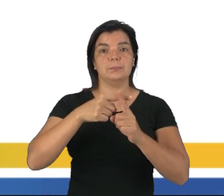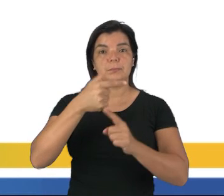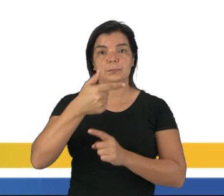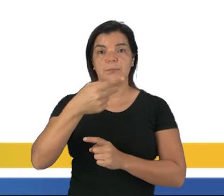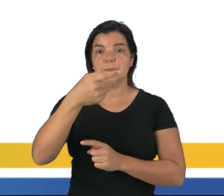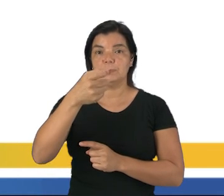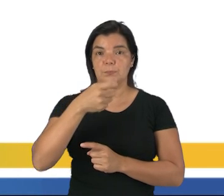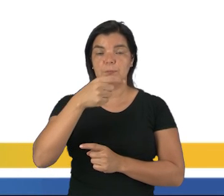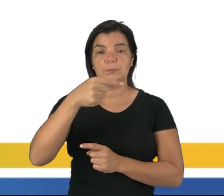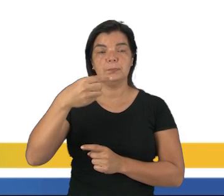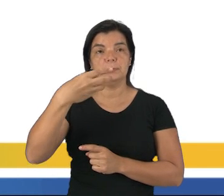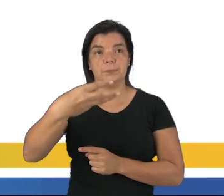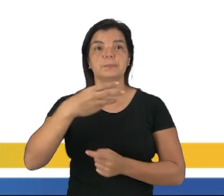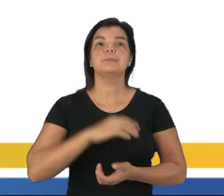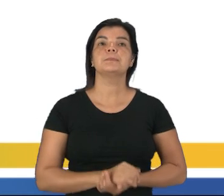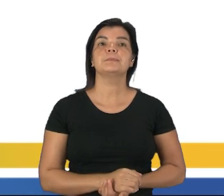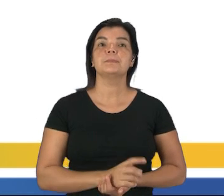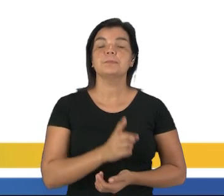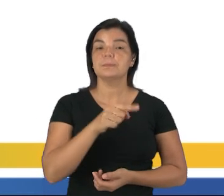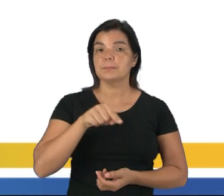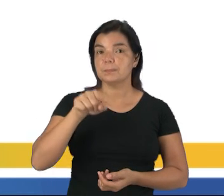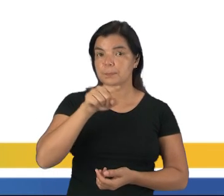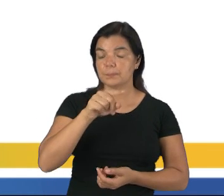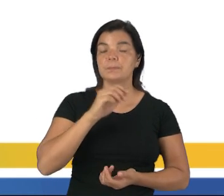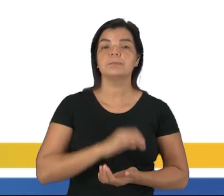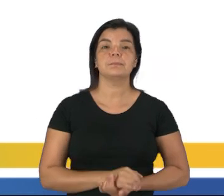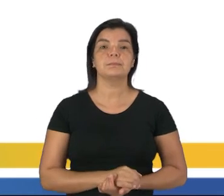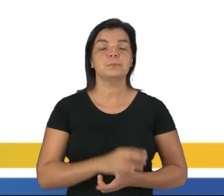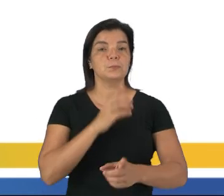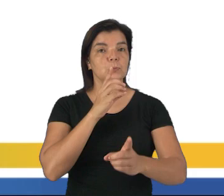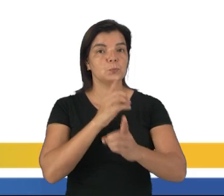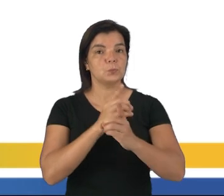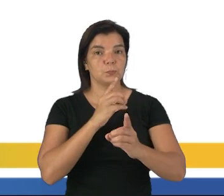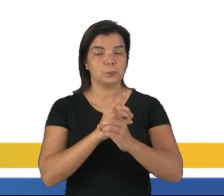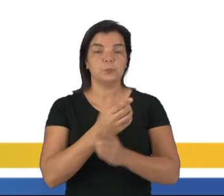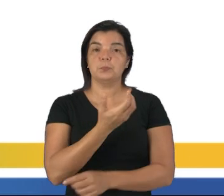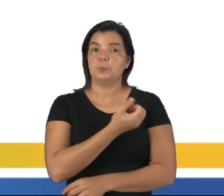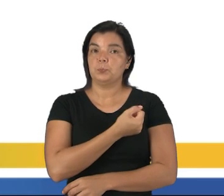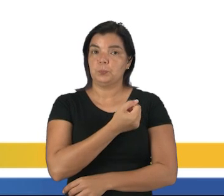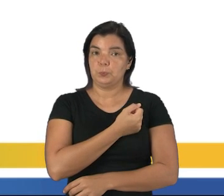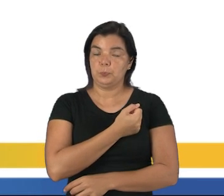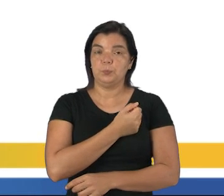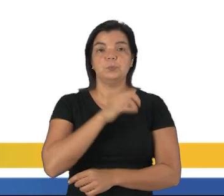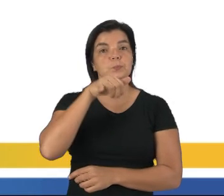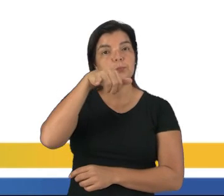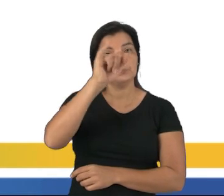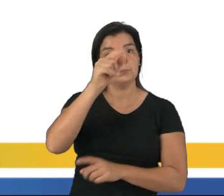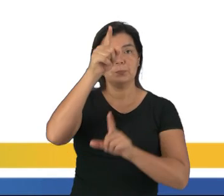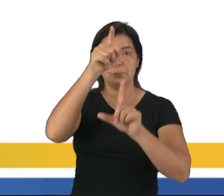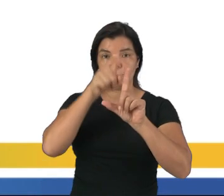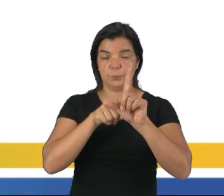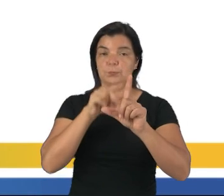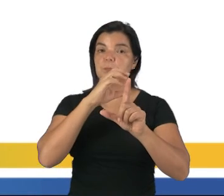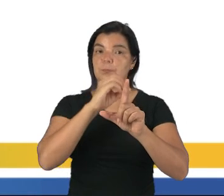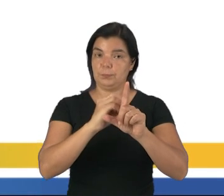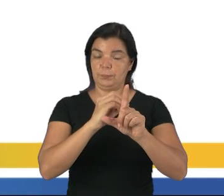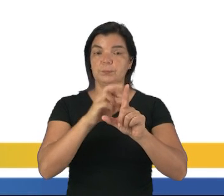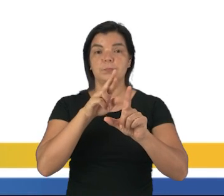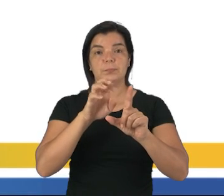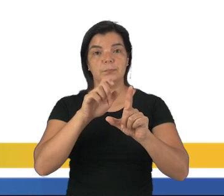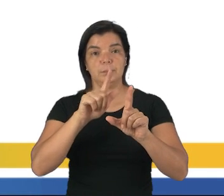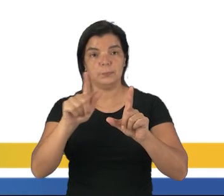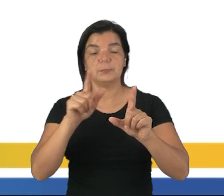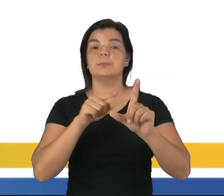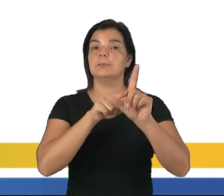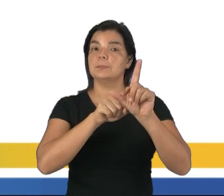mais 2x menos 3, e aí vocês vão encontrar o valor que intercepta o eixo y, os zeros reais dessa